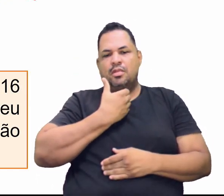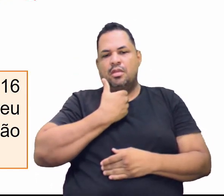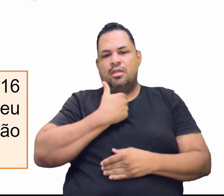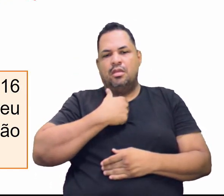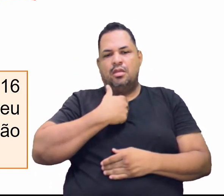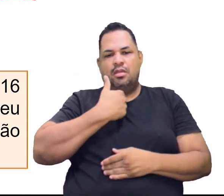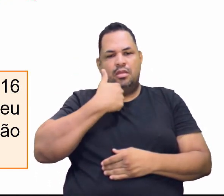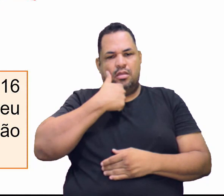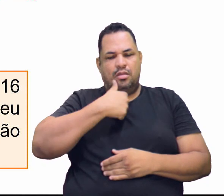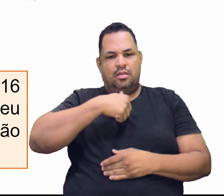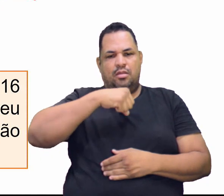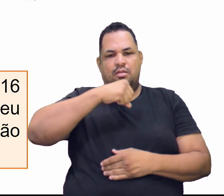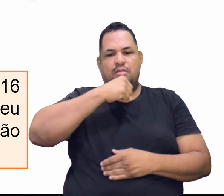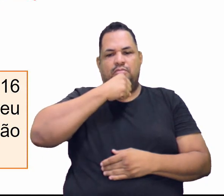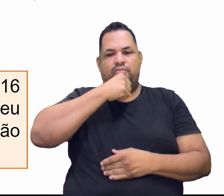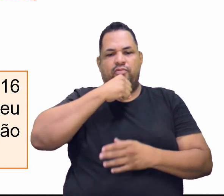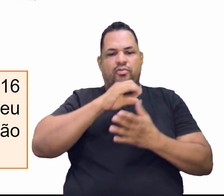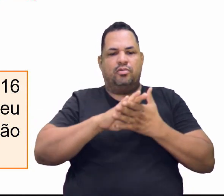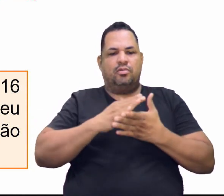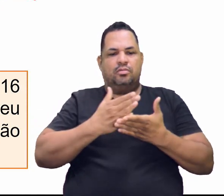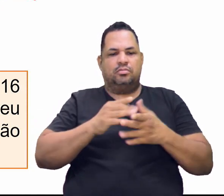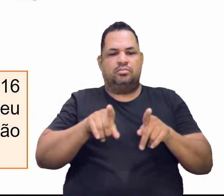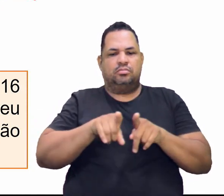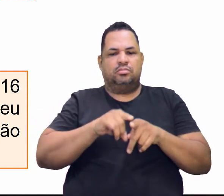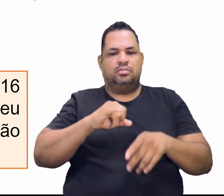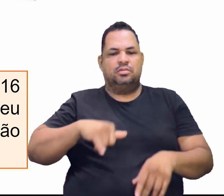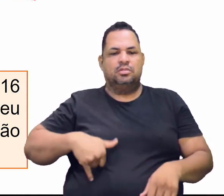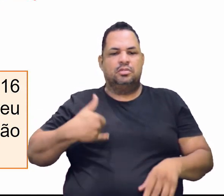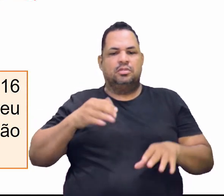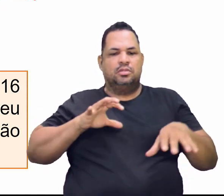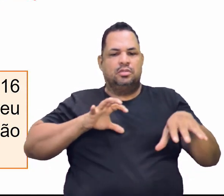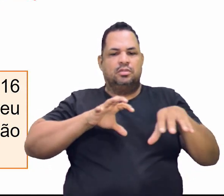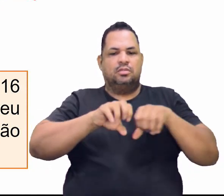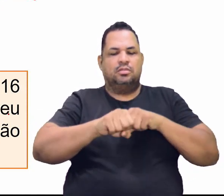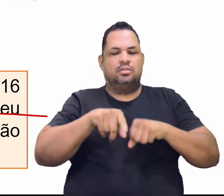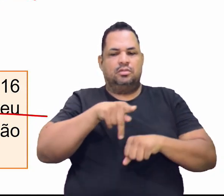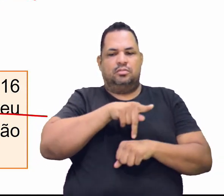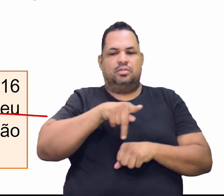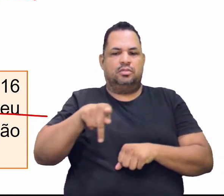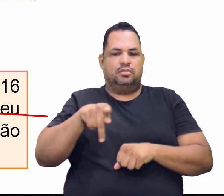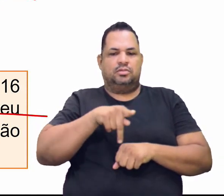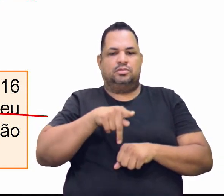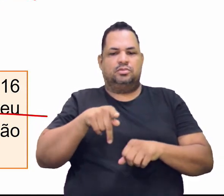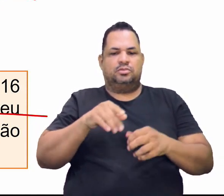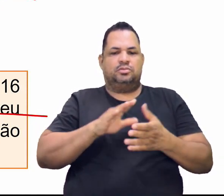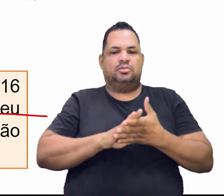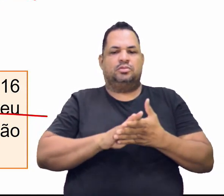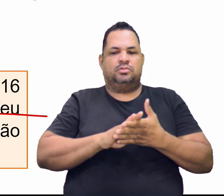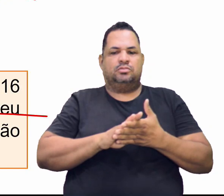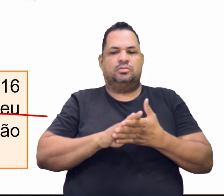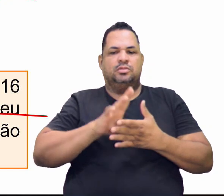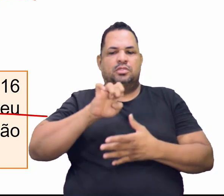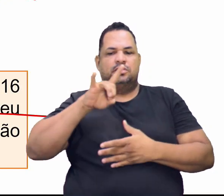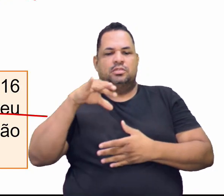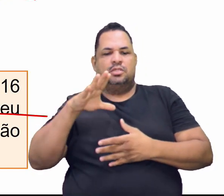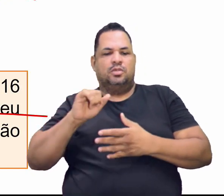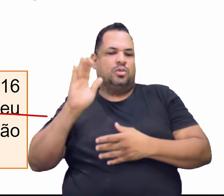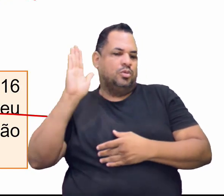maternos, e aos 16 anos diplomou-se em professor magistério no Liceu